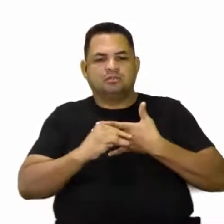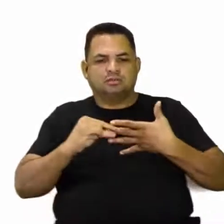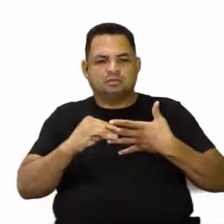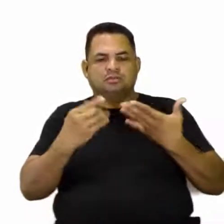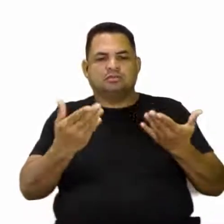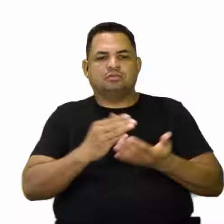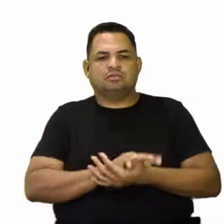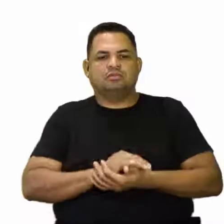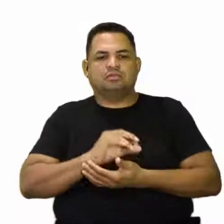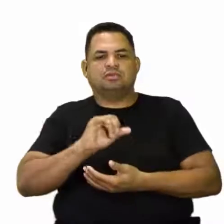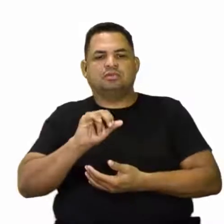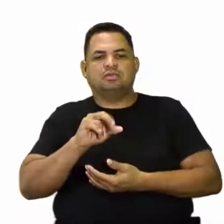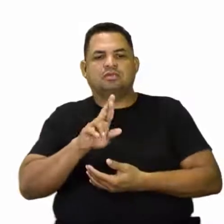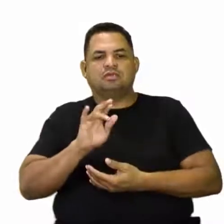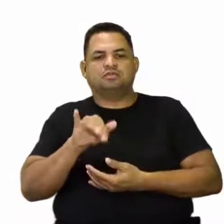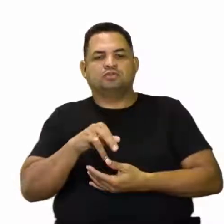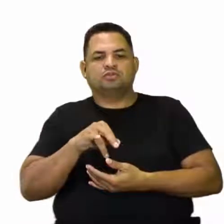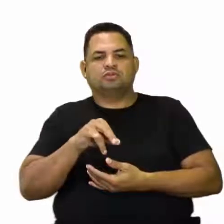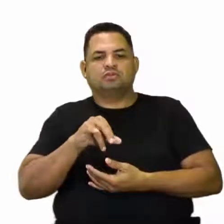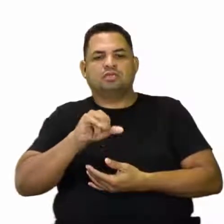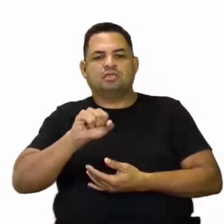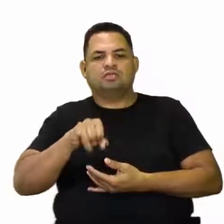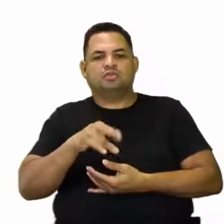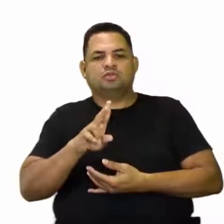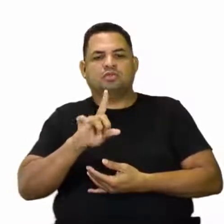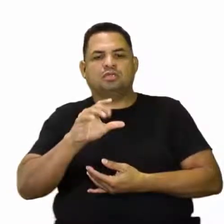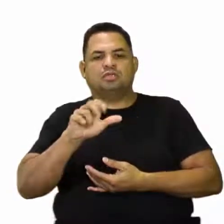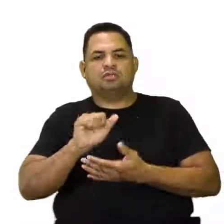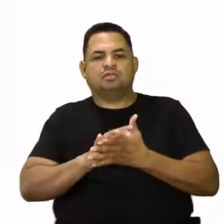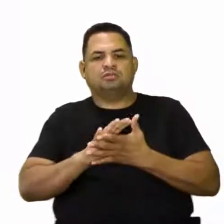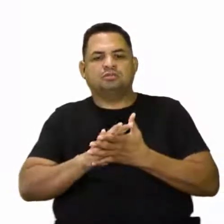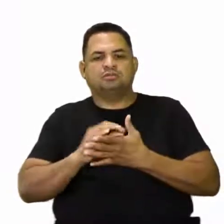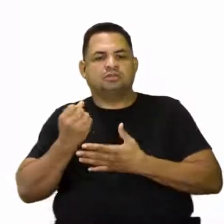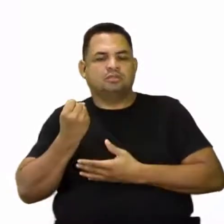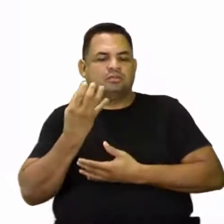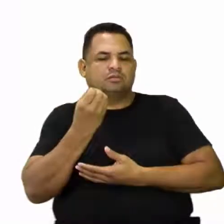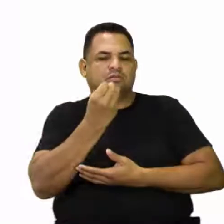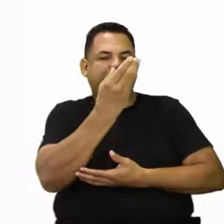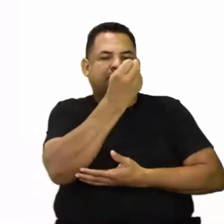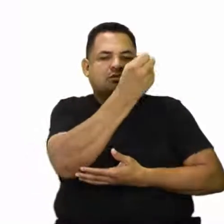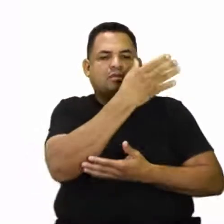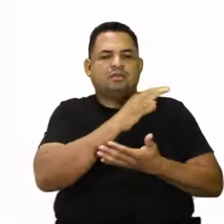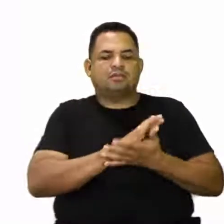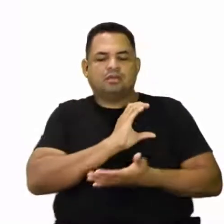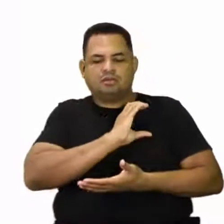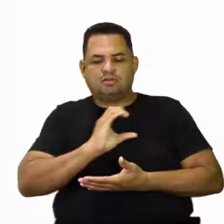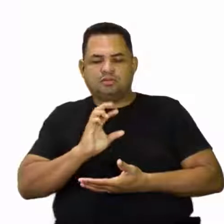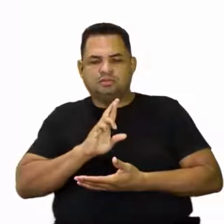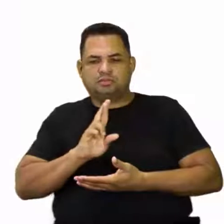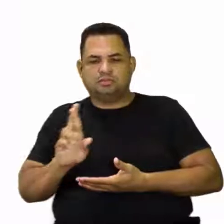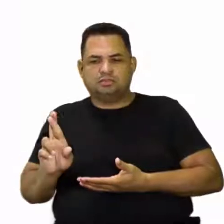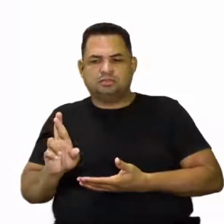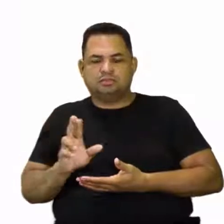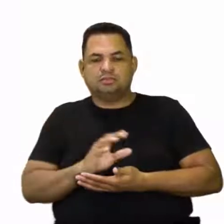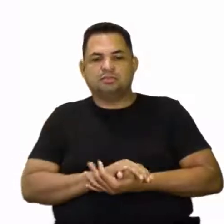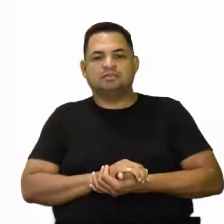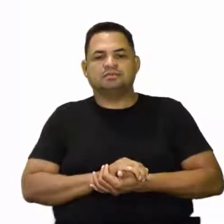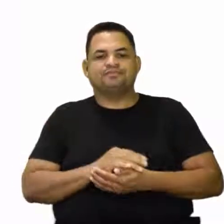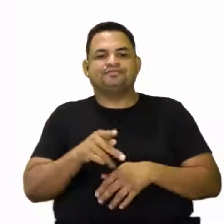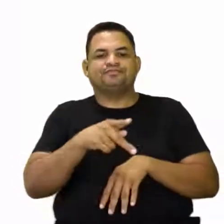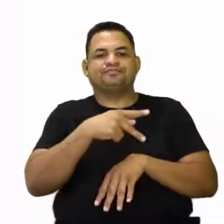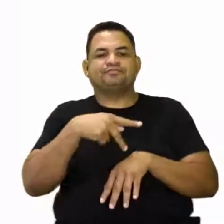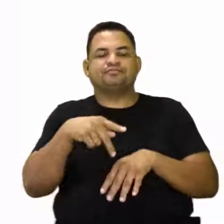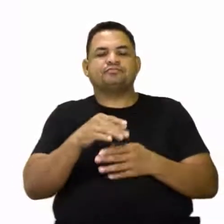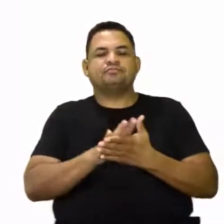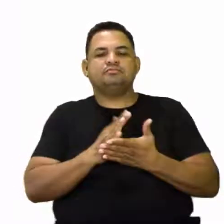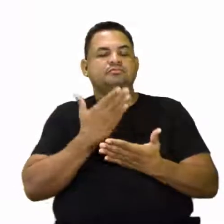Rayuela. E vamos fazer uma viagem deliciosa para Costa Rica, meus amores. Então, não